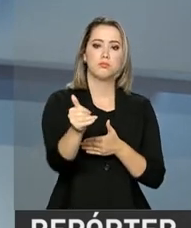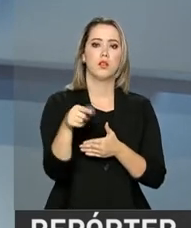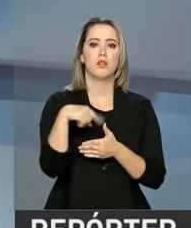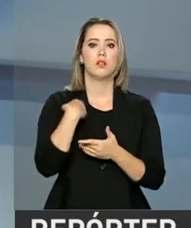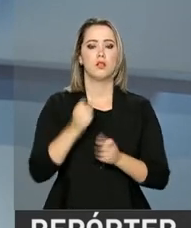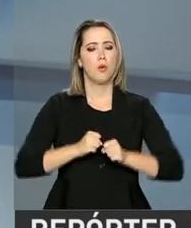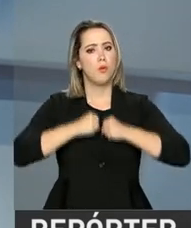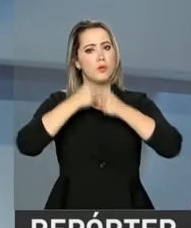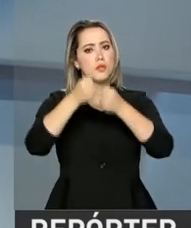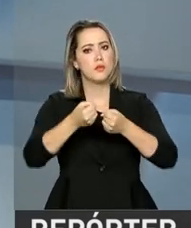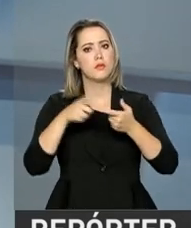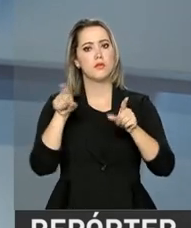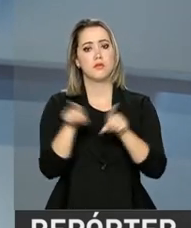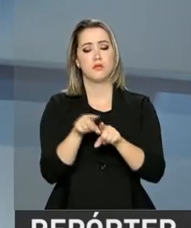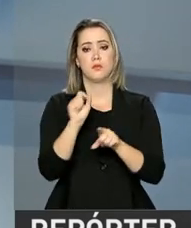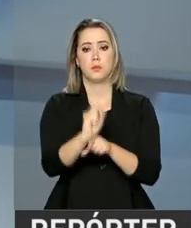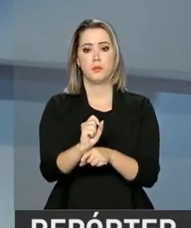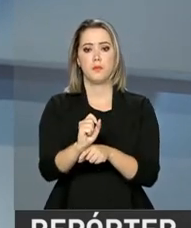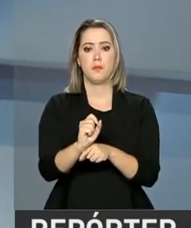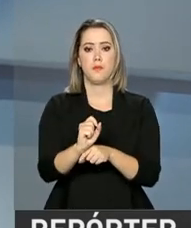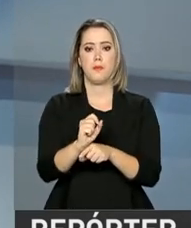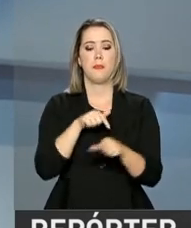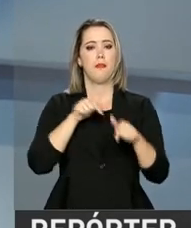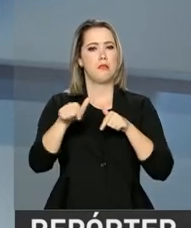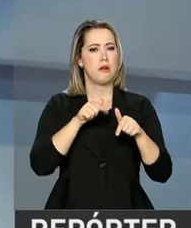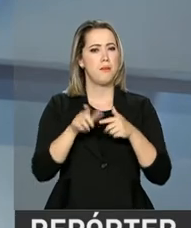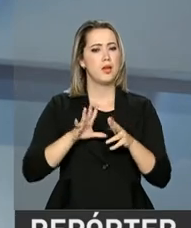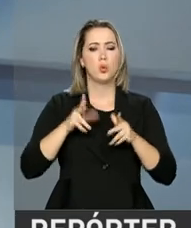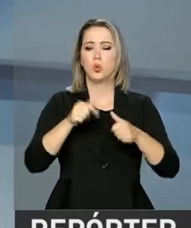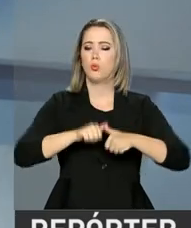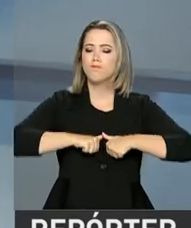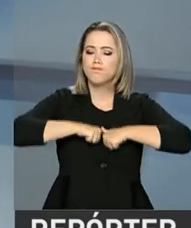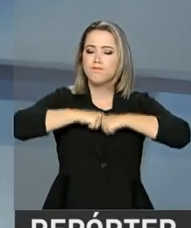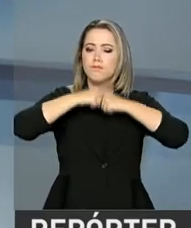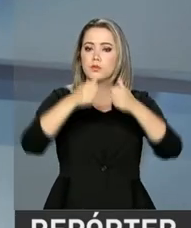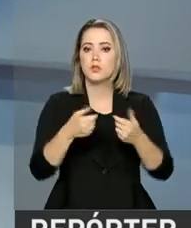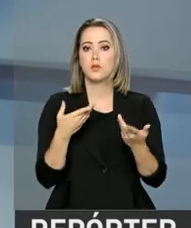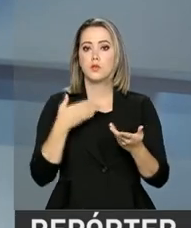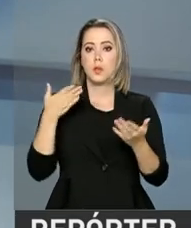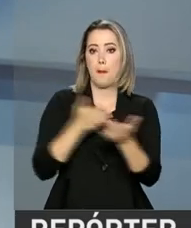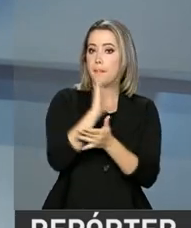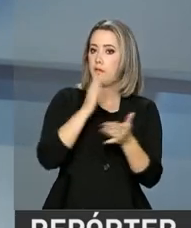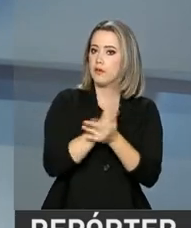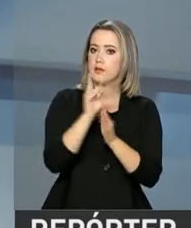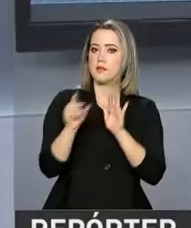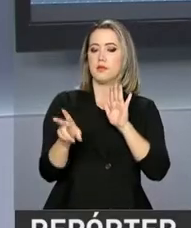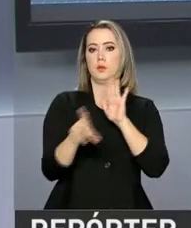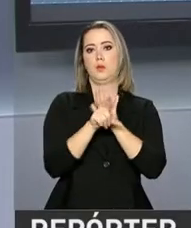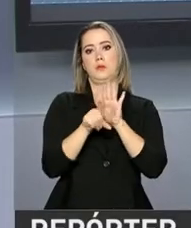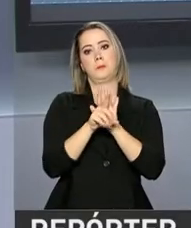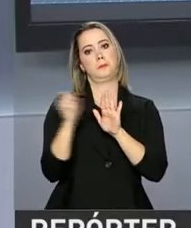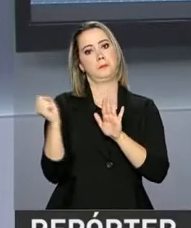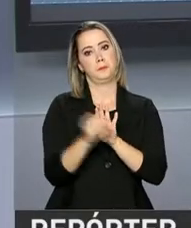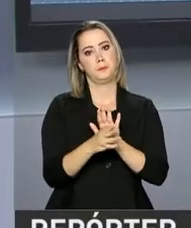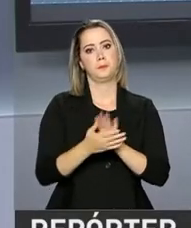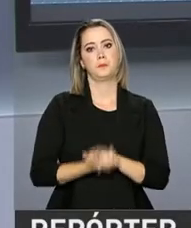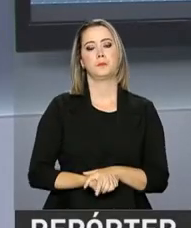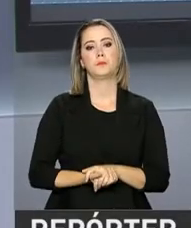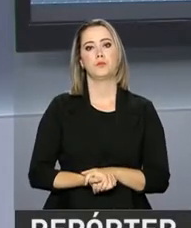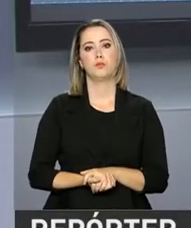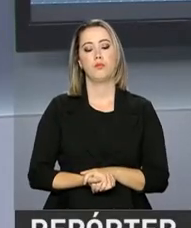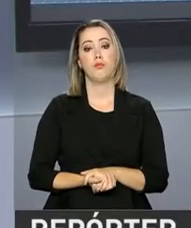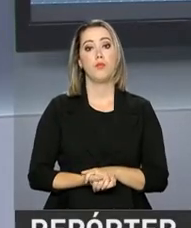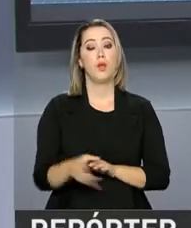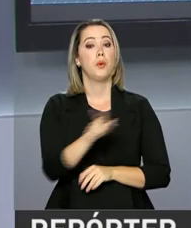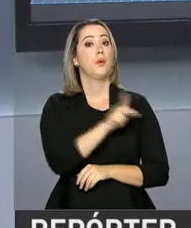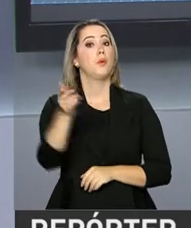dedicado e empreendendo todo o nosso expostos na aprovação das reformas e o presidente